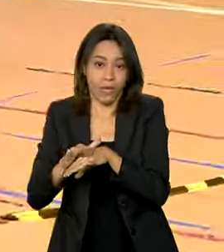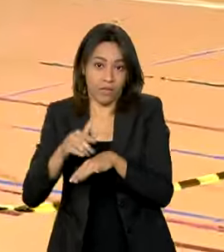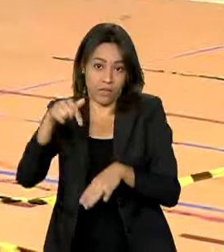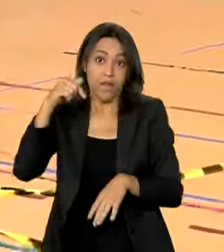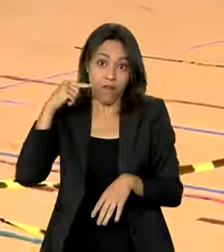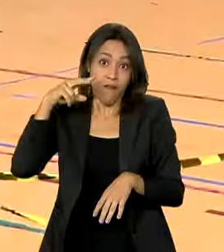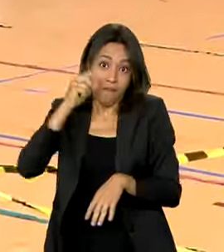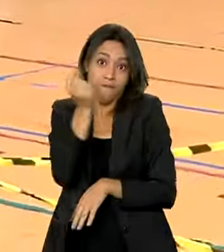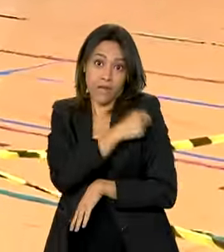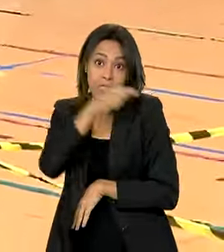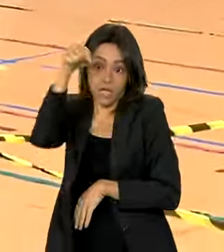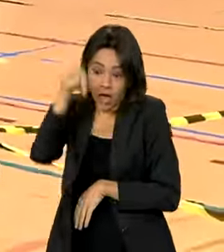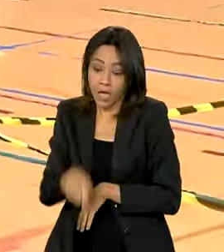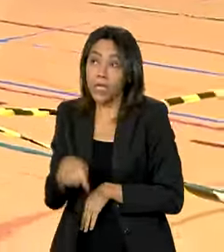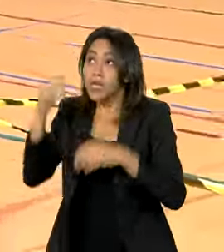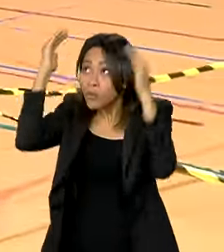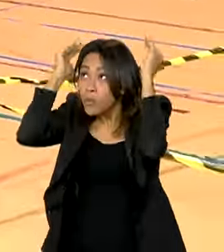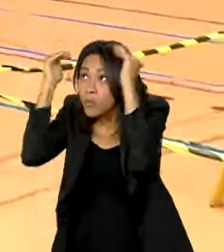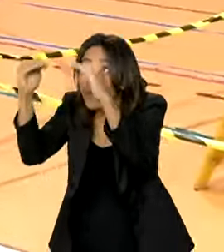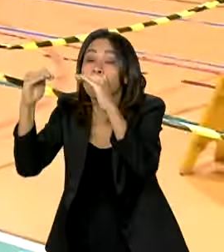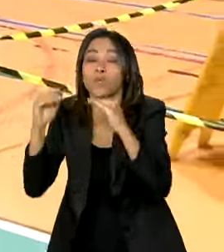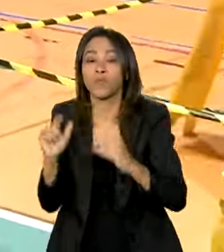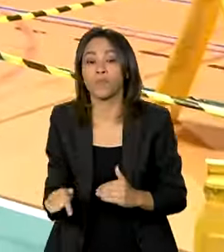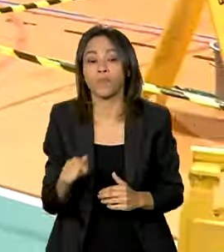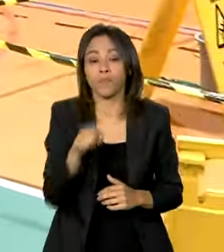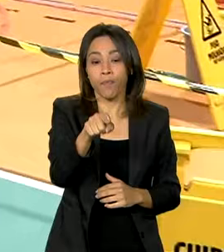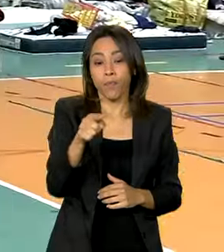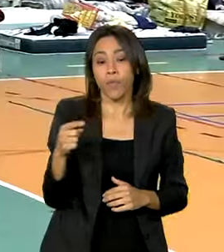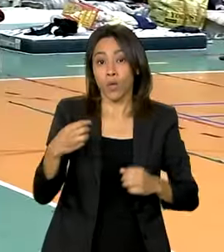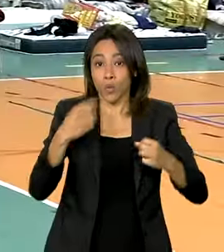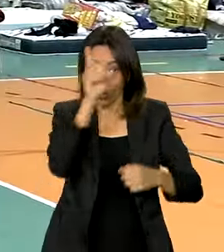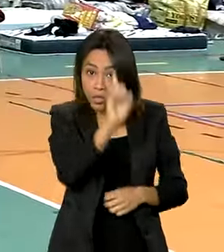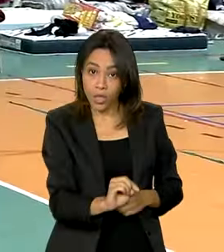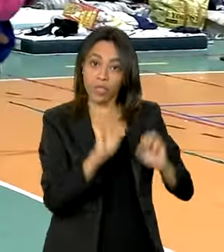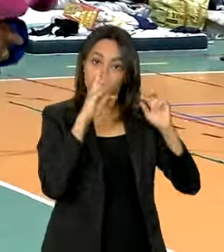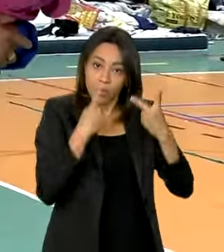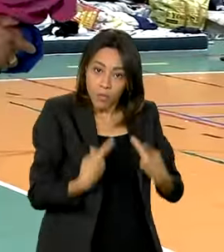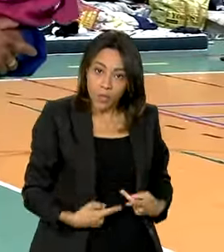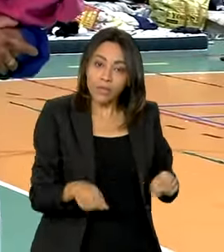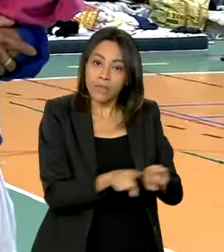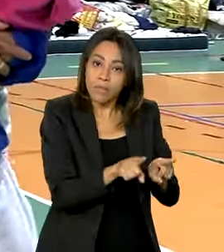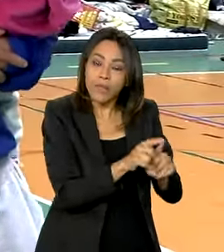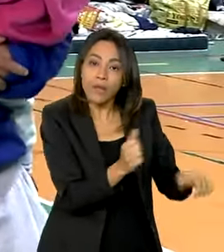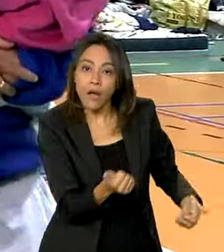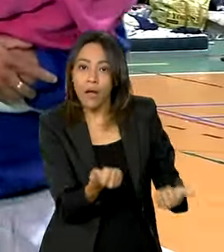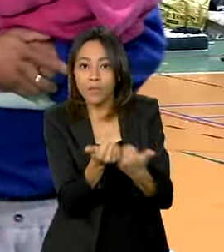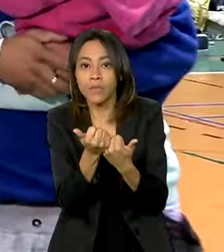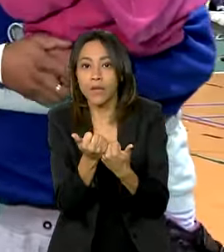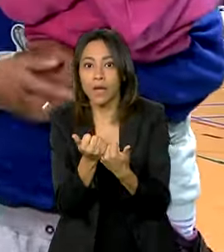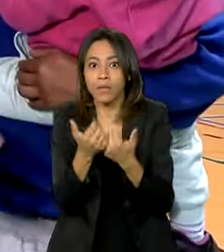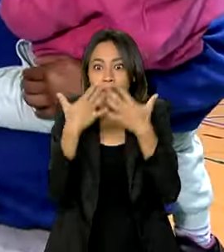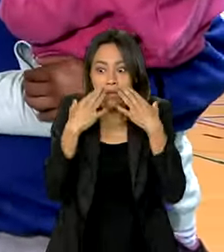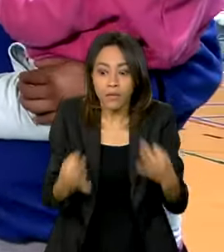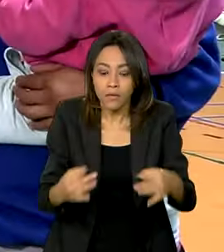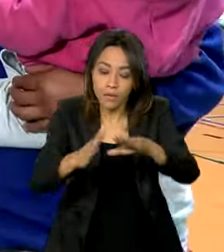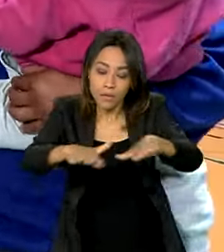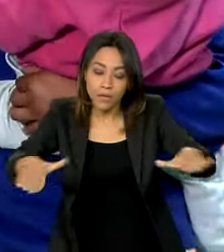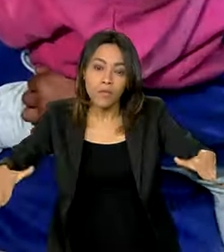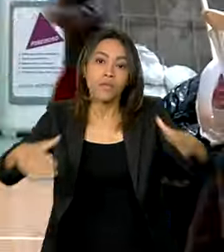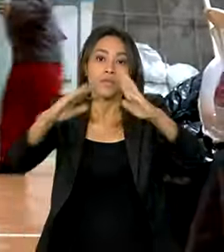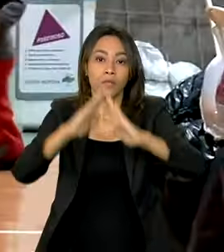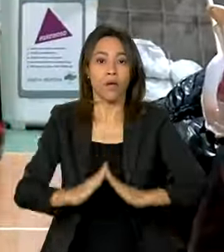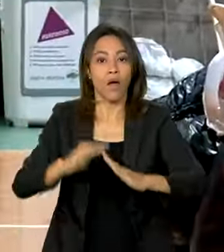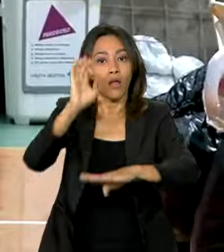abrigo. O Ministério dos Direitos Humanos e da Cidadania também tem atuado em relação às crianças no Rio Grande do